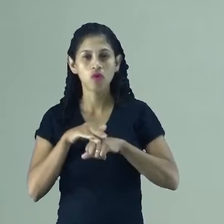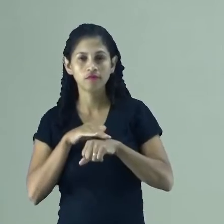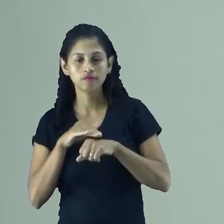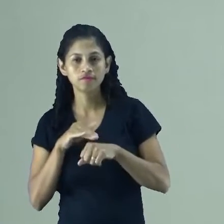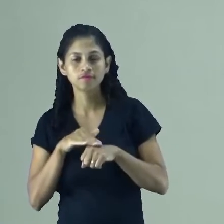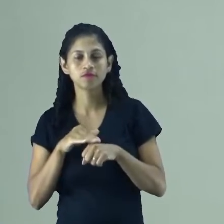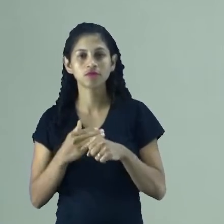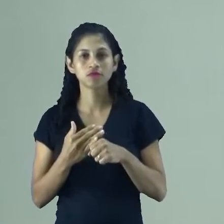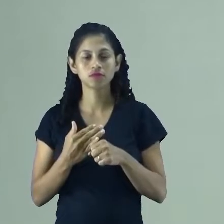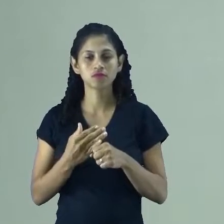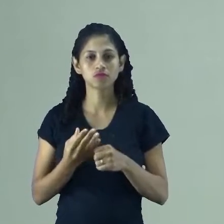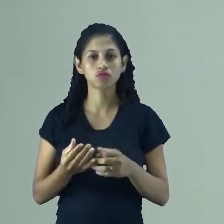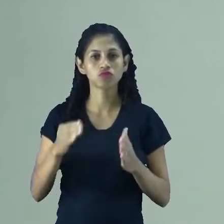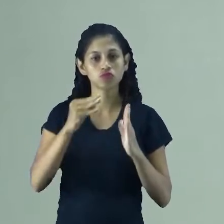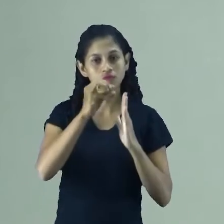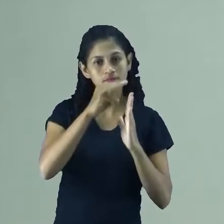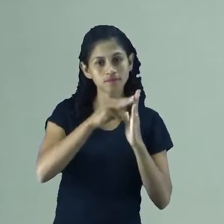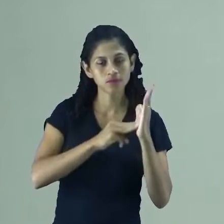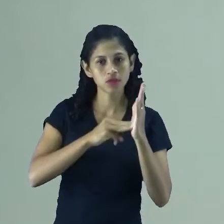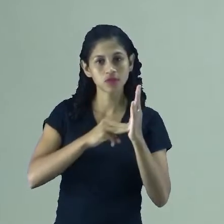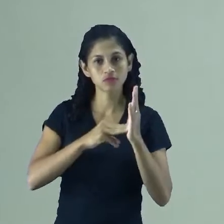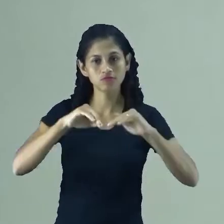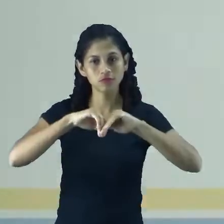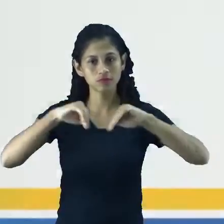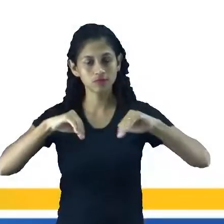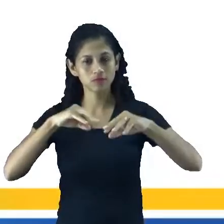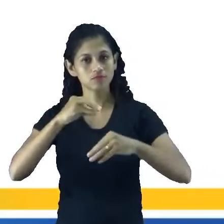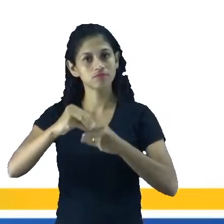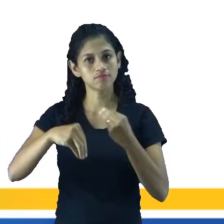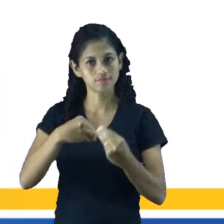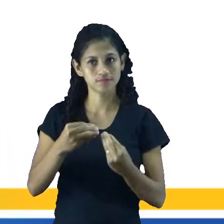de misturas. Vamos lá?